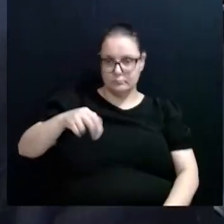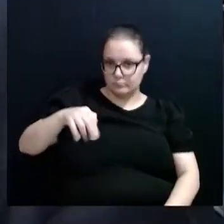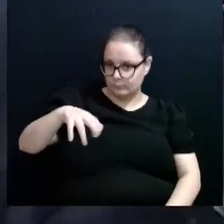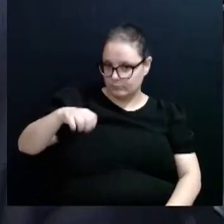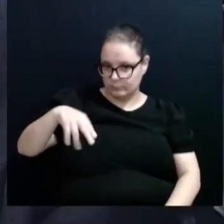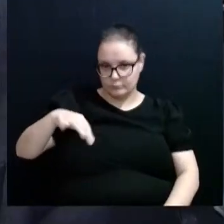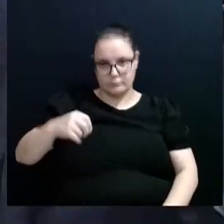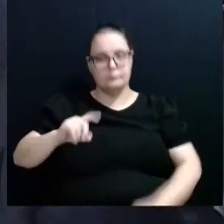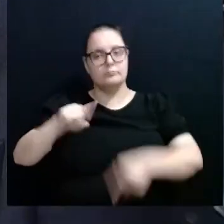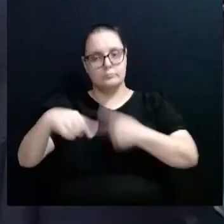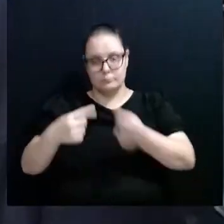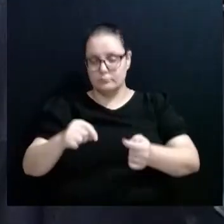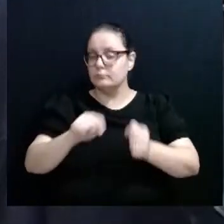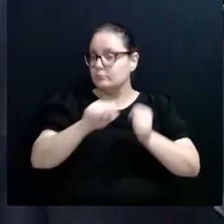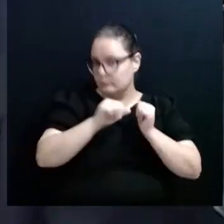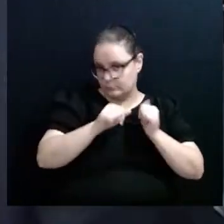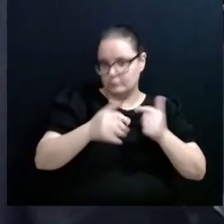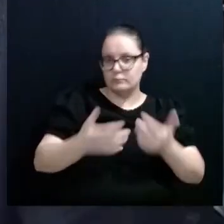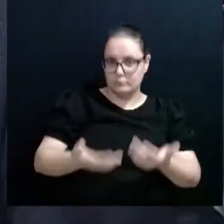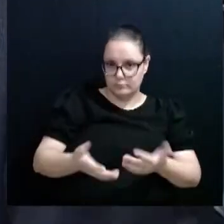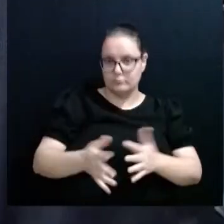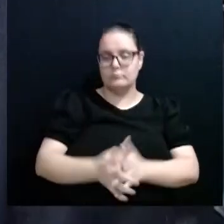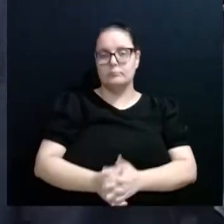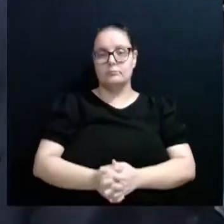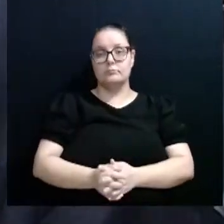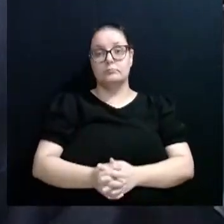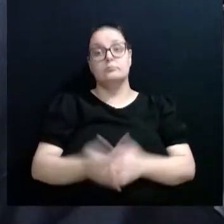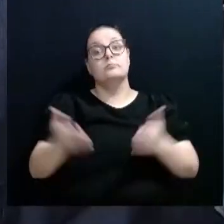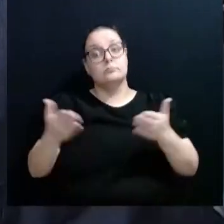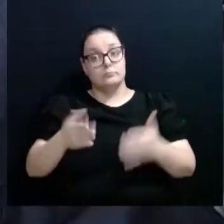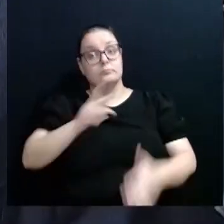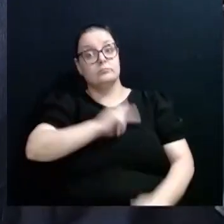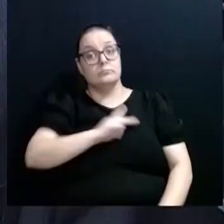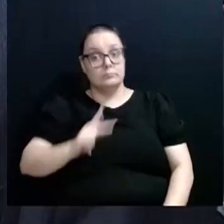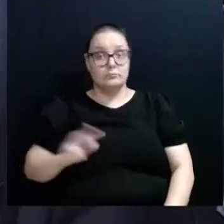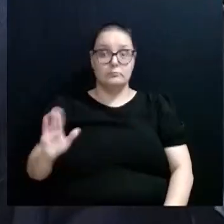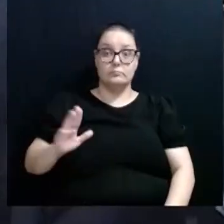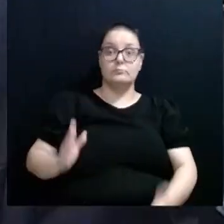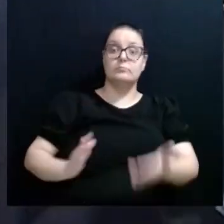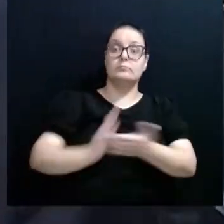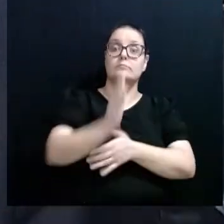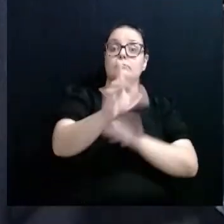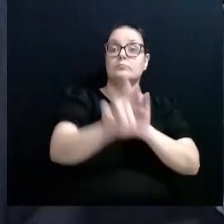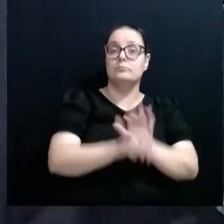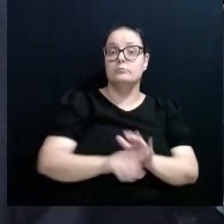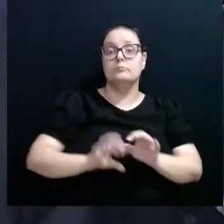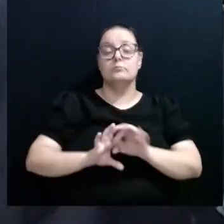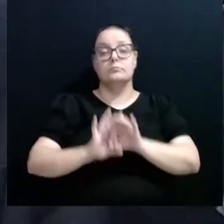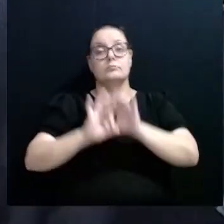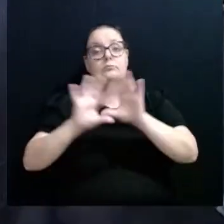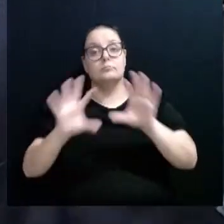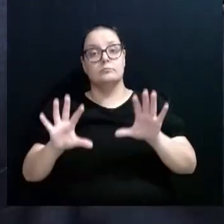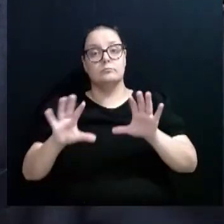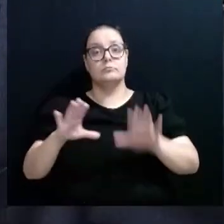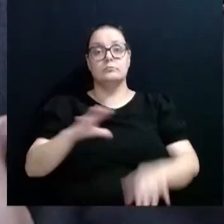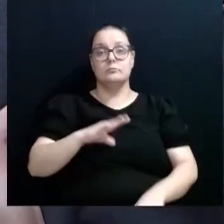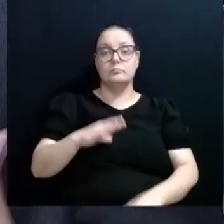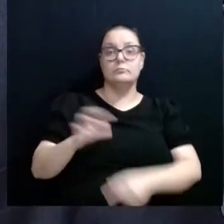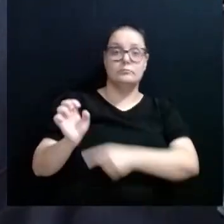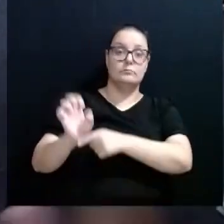outros benefícios. E agora o presidente Lula aprovou uma lei que autoriza os municípios e estados